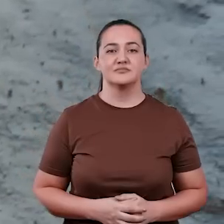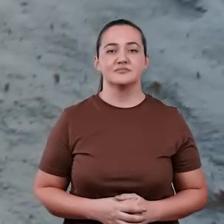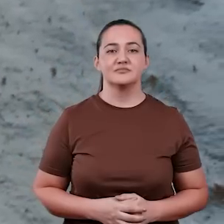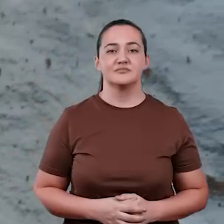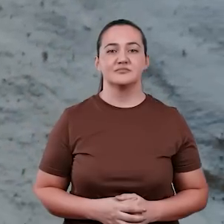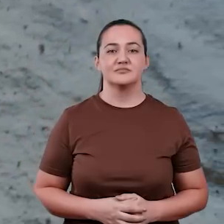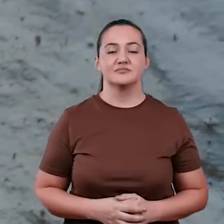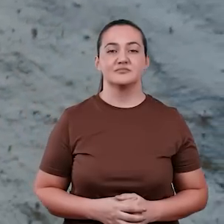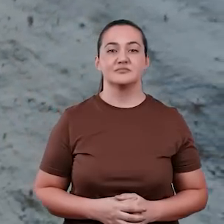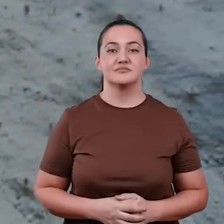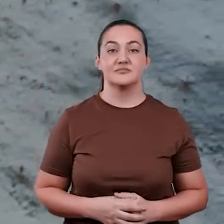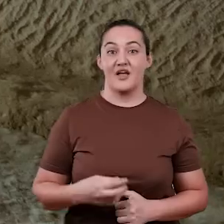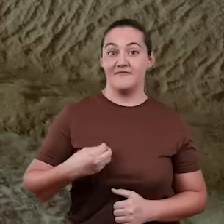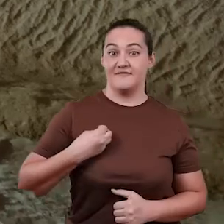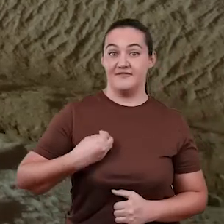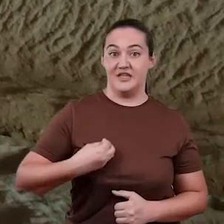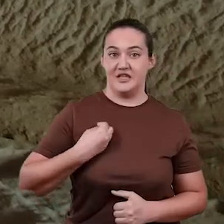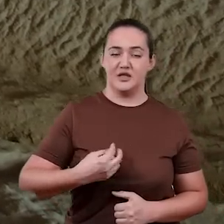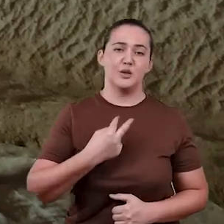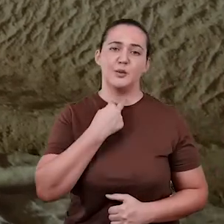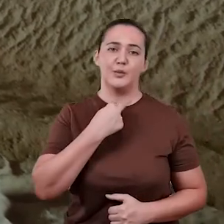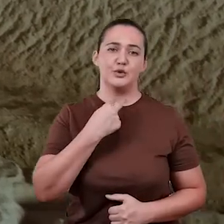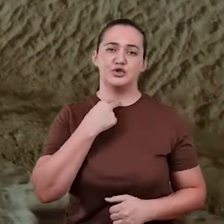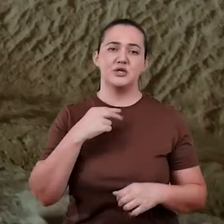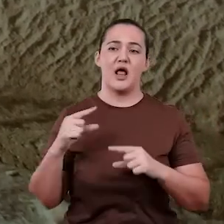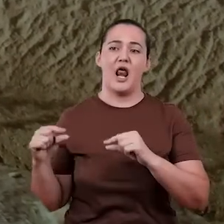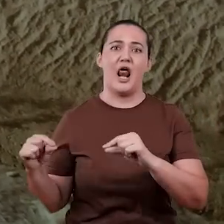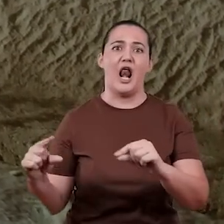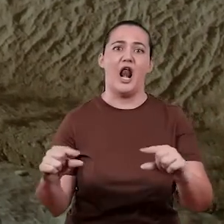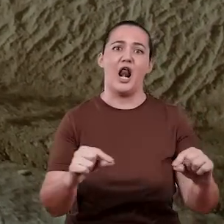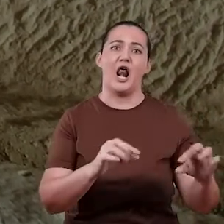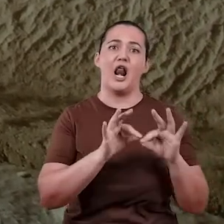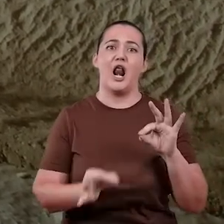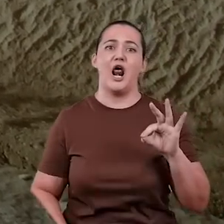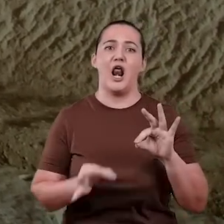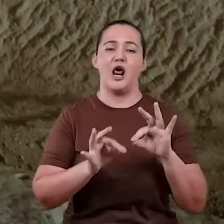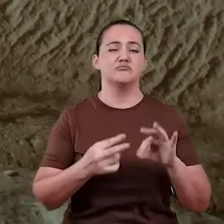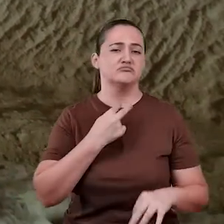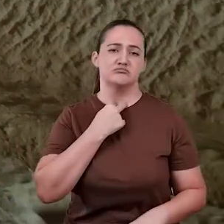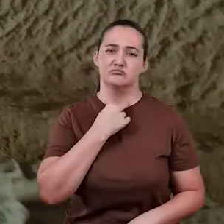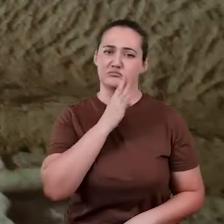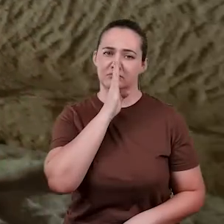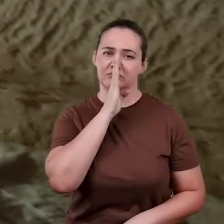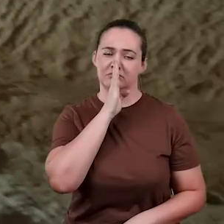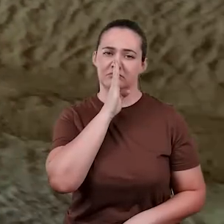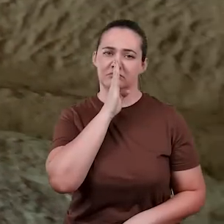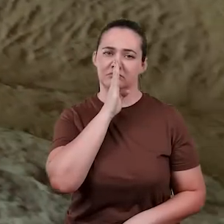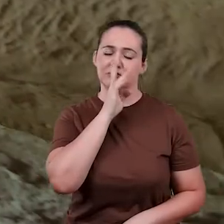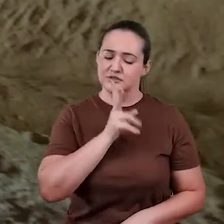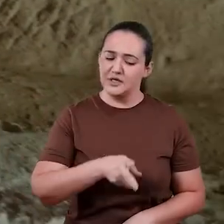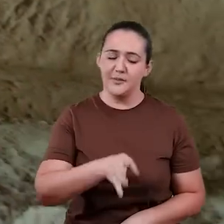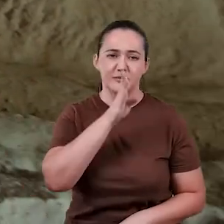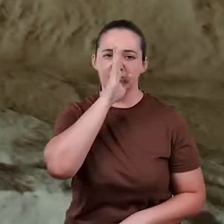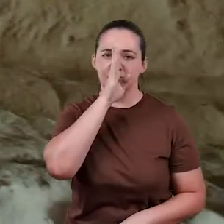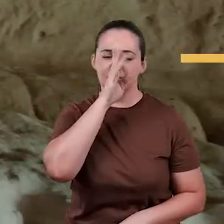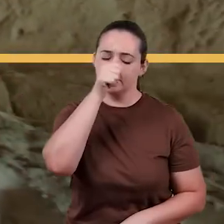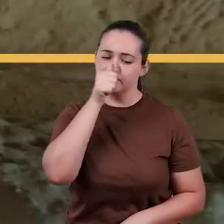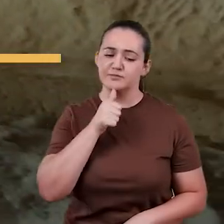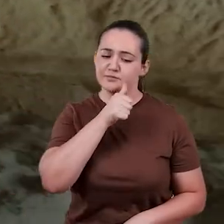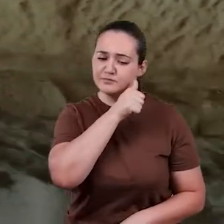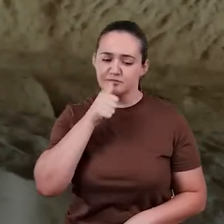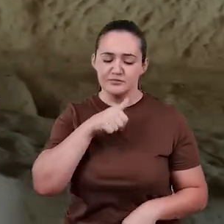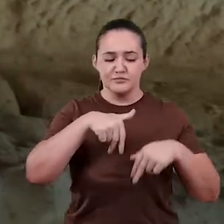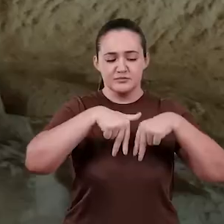nessa vida monástica, as pessoas não podiam conversar muito. Elas chegavam em silêncio,